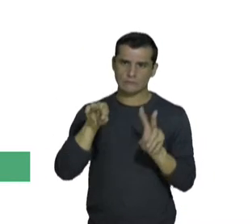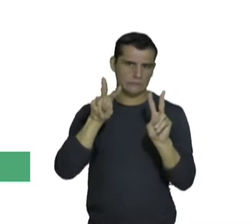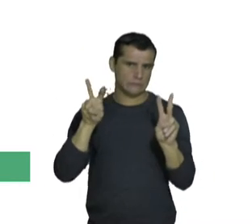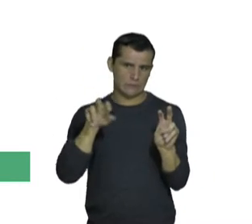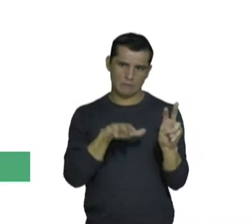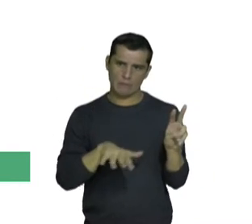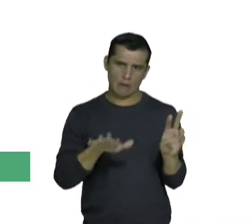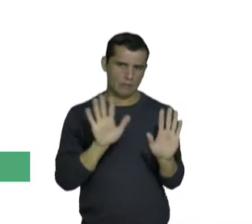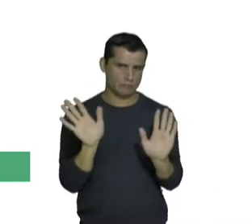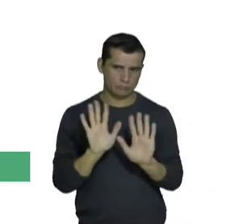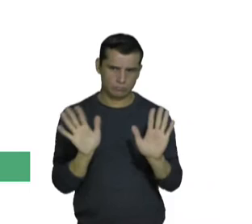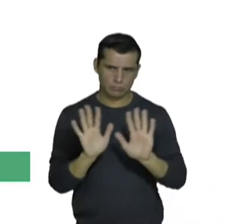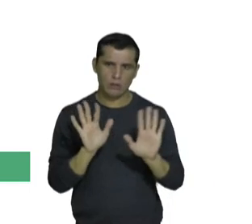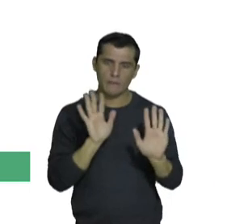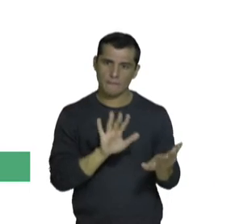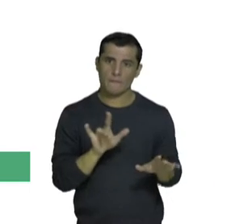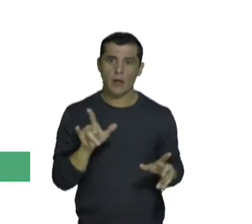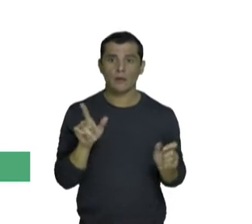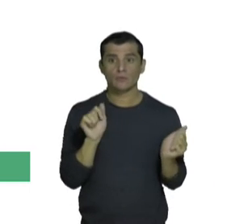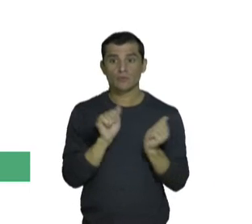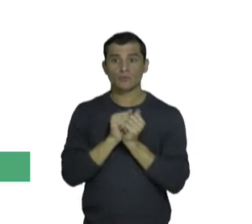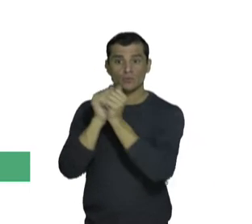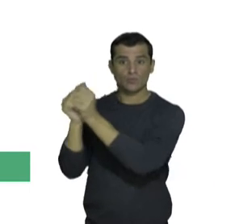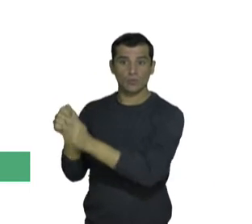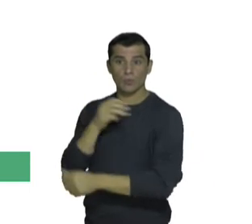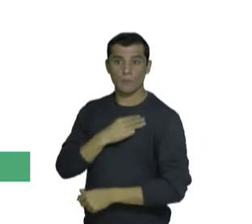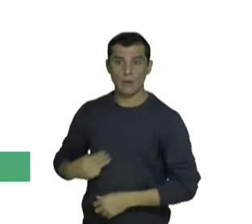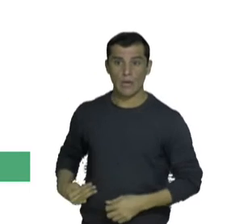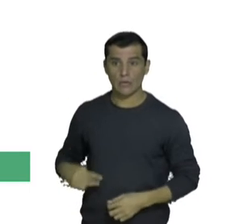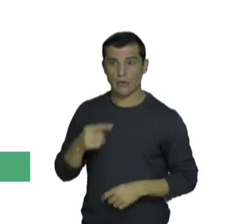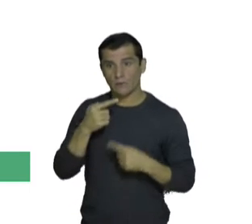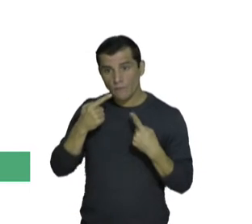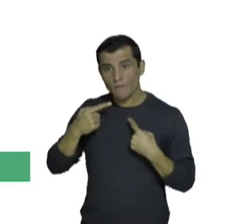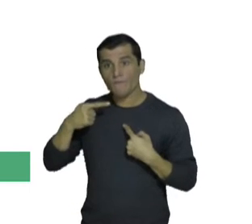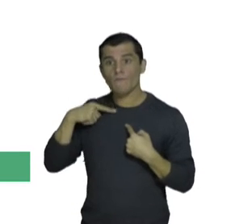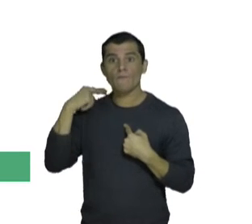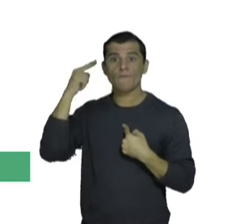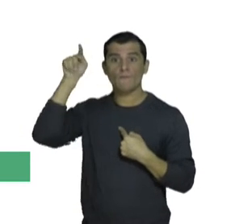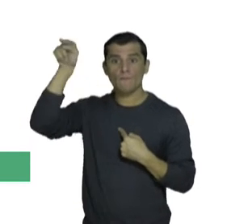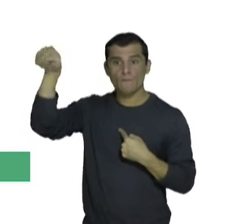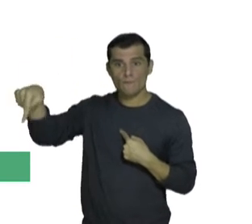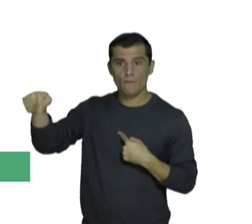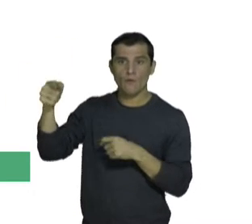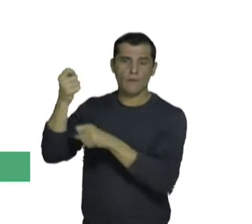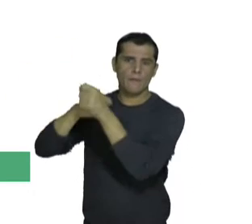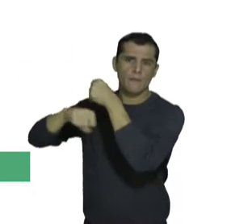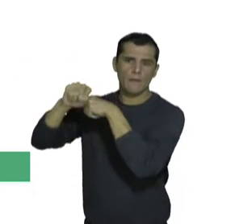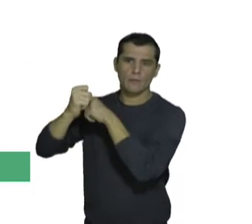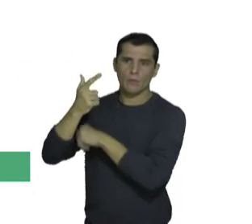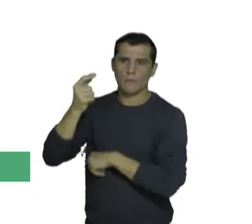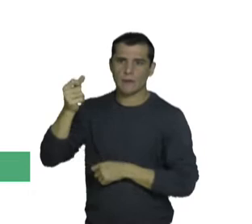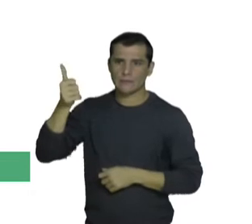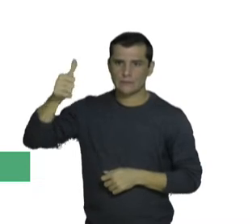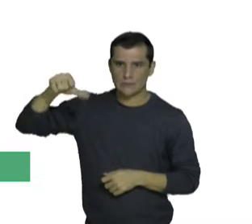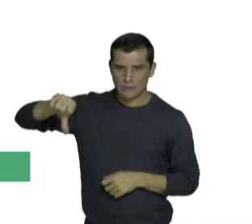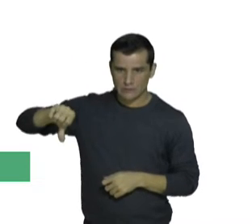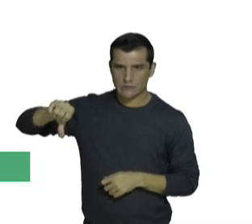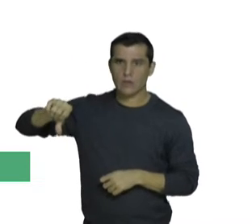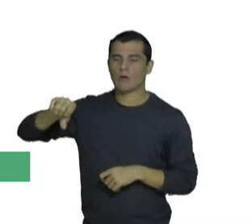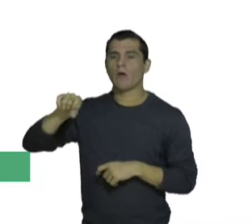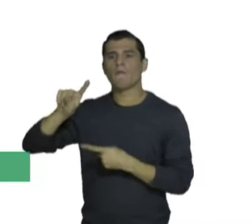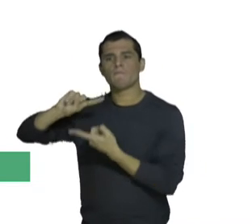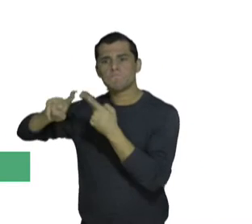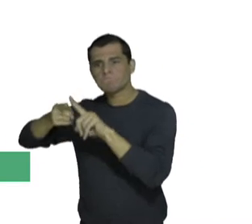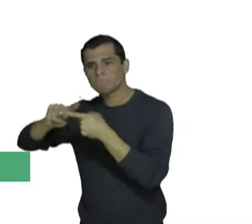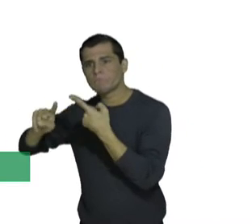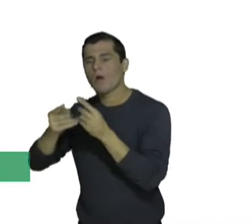participei da missão com a ministra Teresa Cristina quando estávamos lá em Bruxelas 2019 em que se negociou o